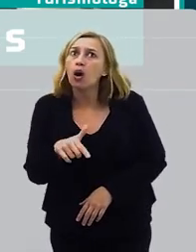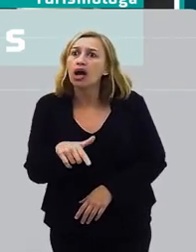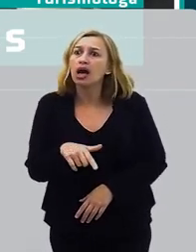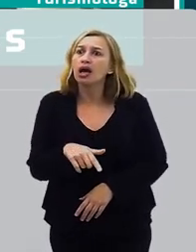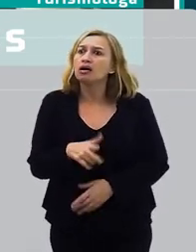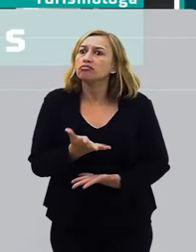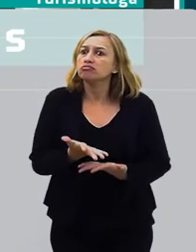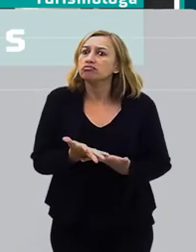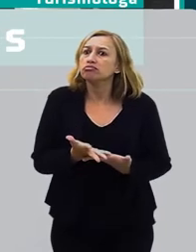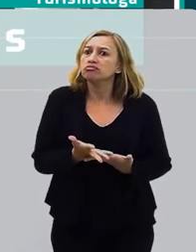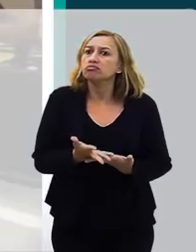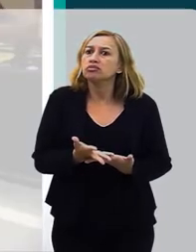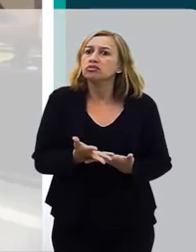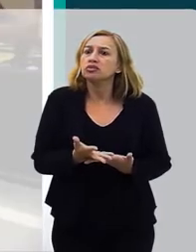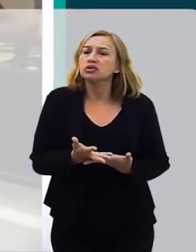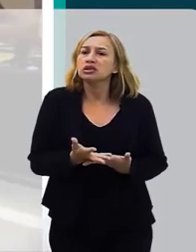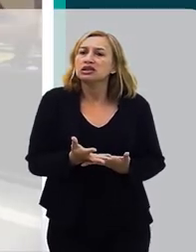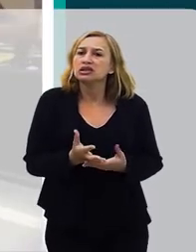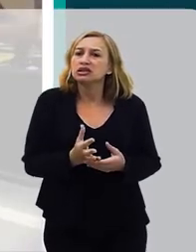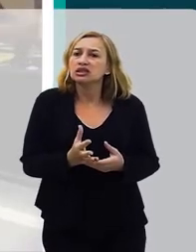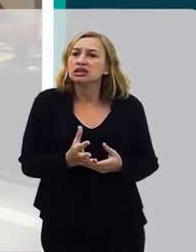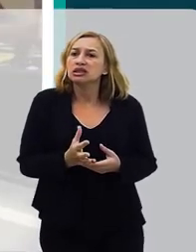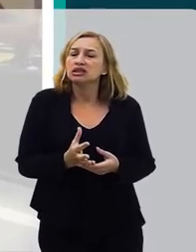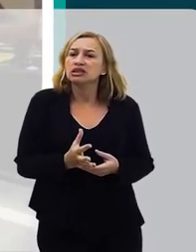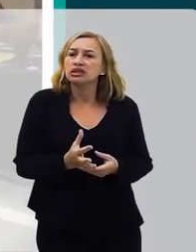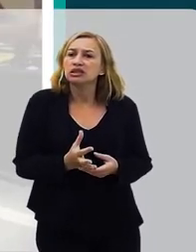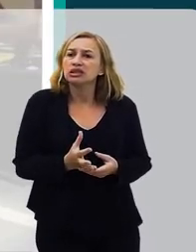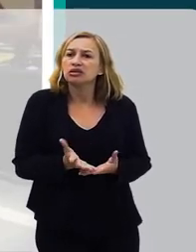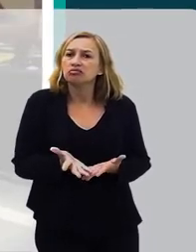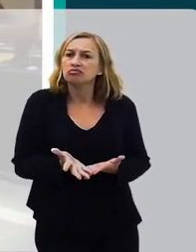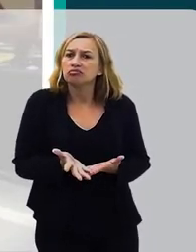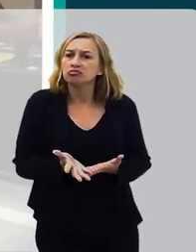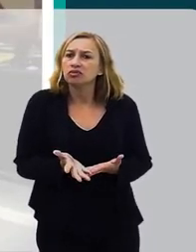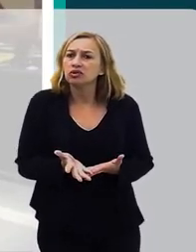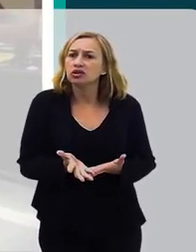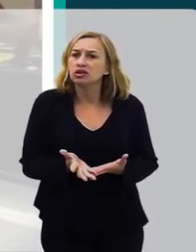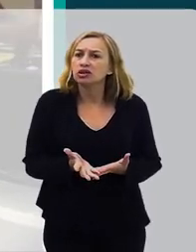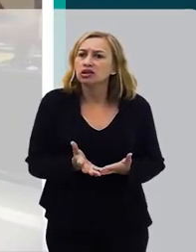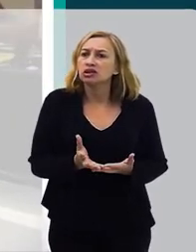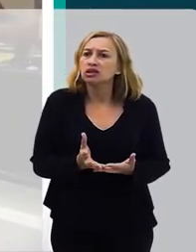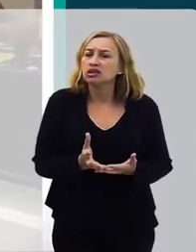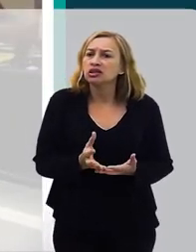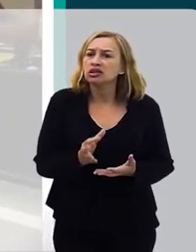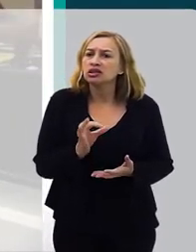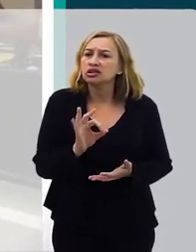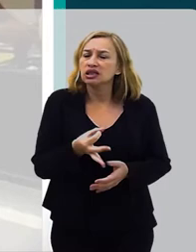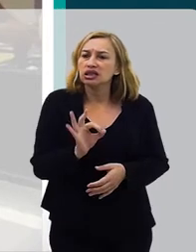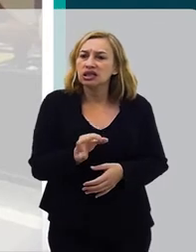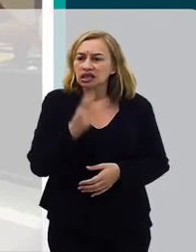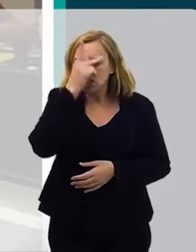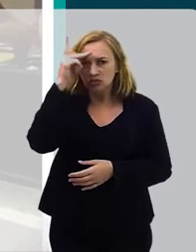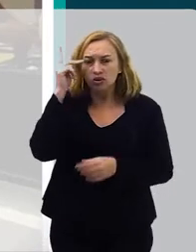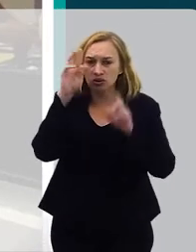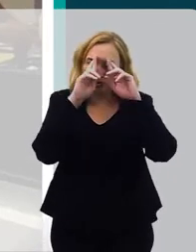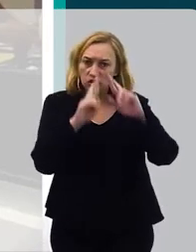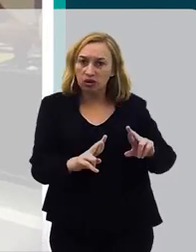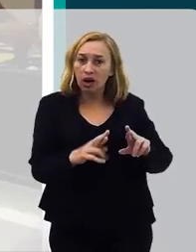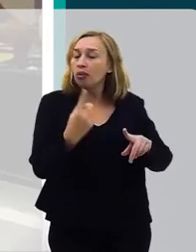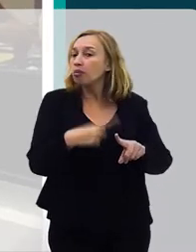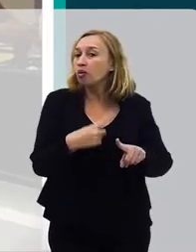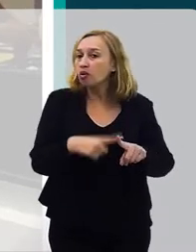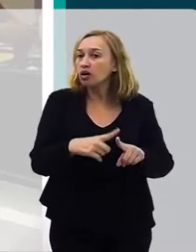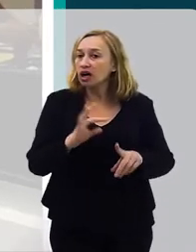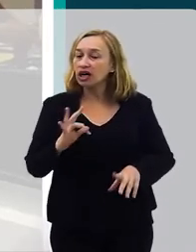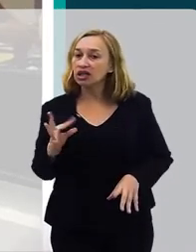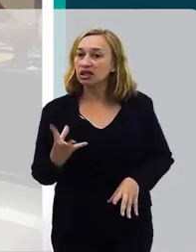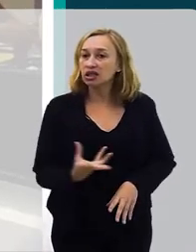não é seguramente que as pessoas vão respeitar,